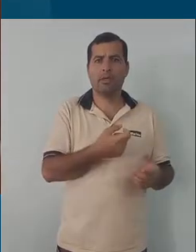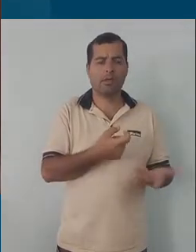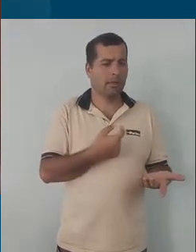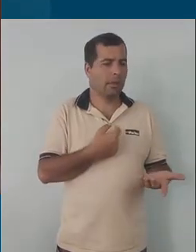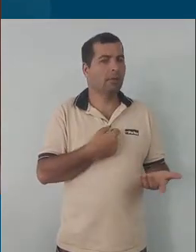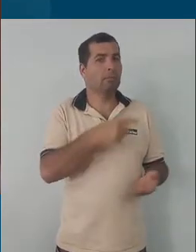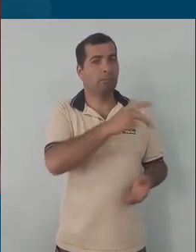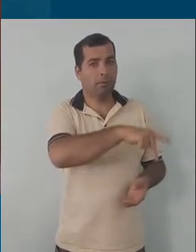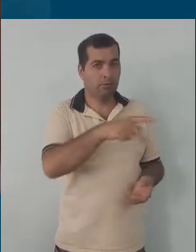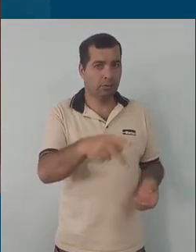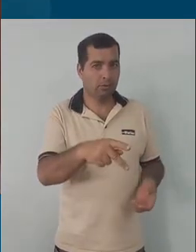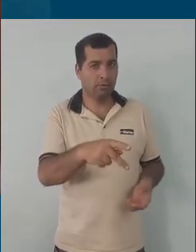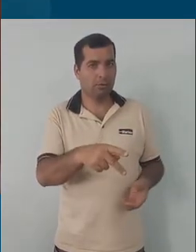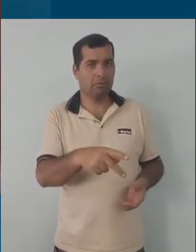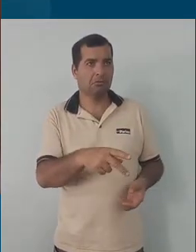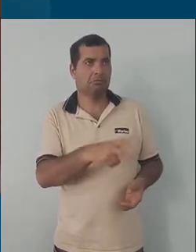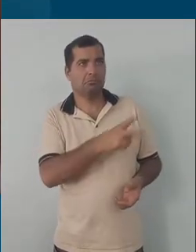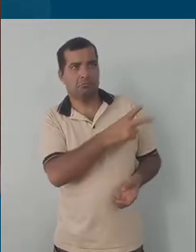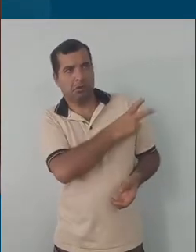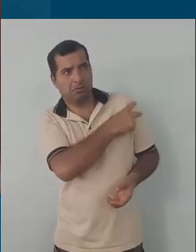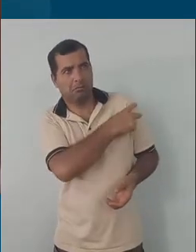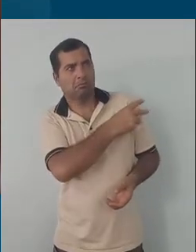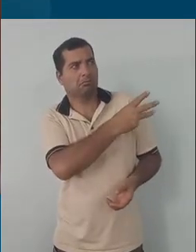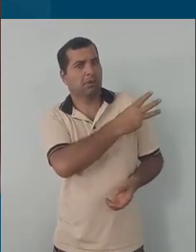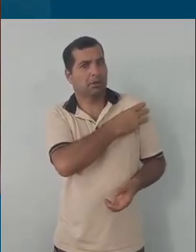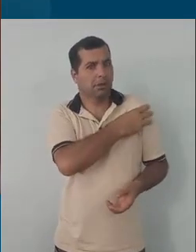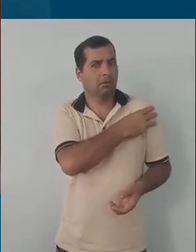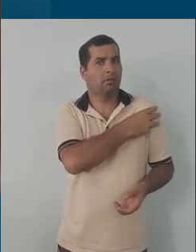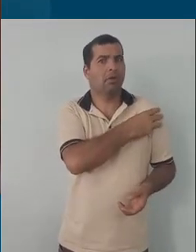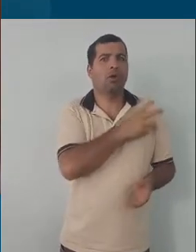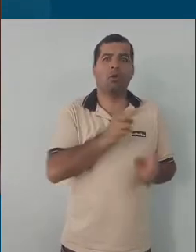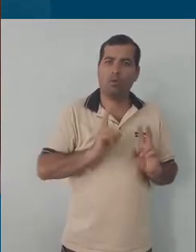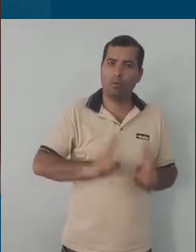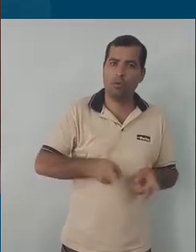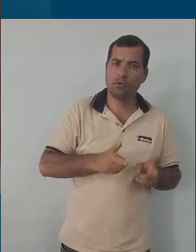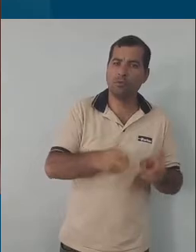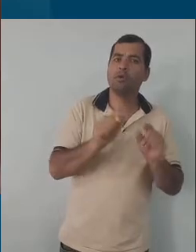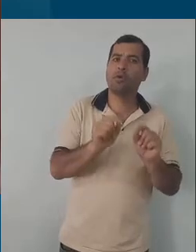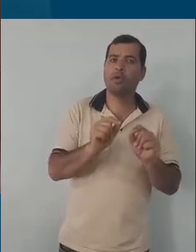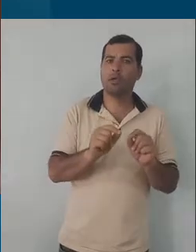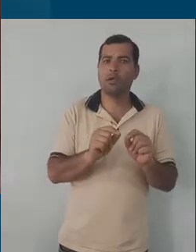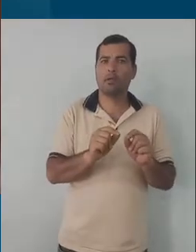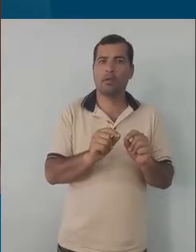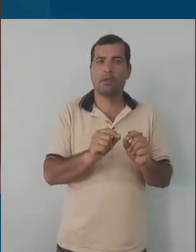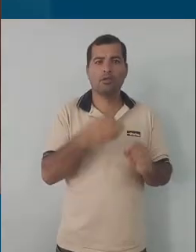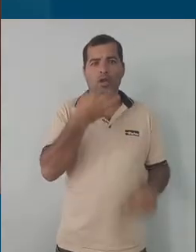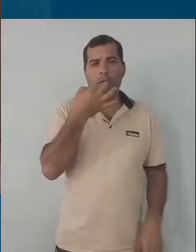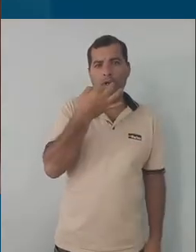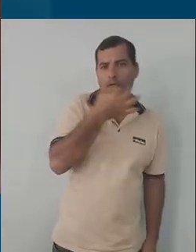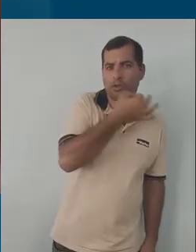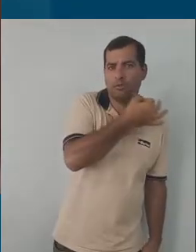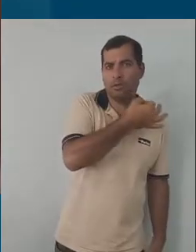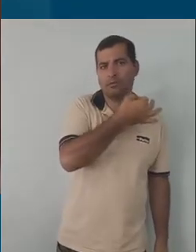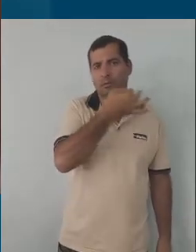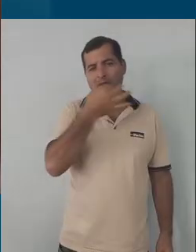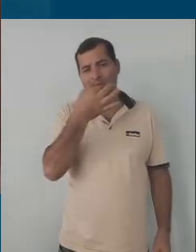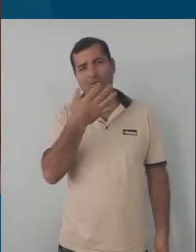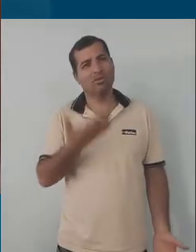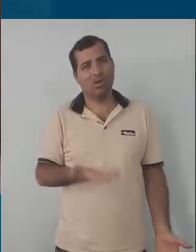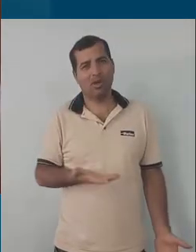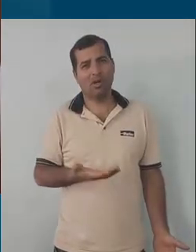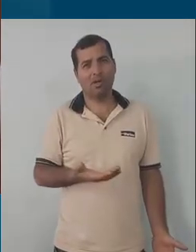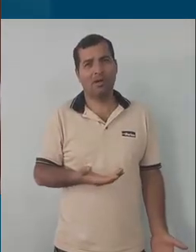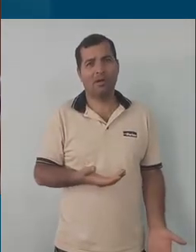dos 2º e 3º anos trabalha ainda com as crianças oralizando som a som o